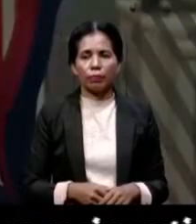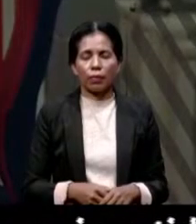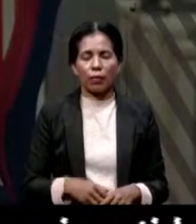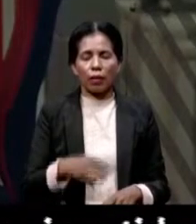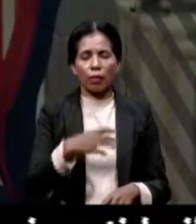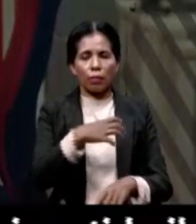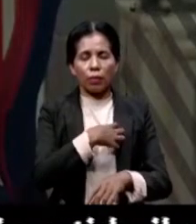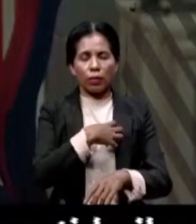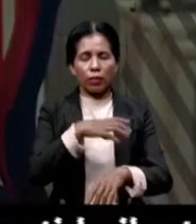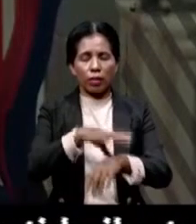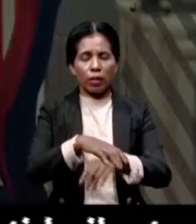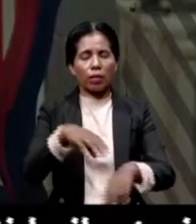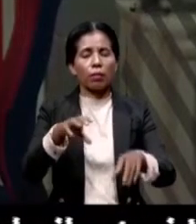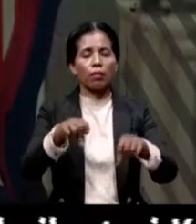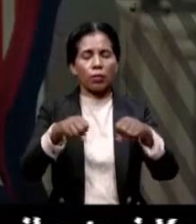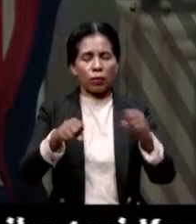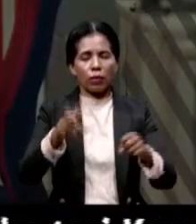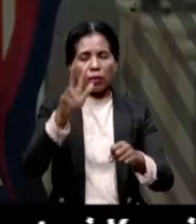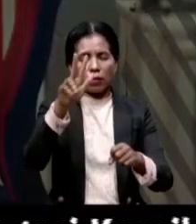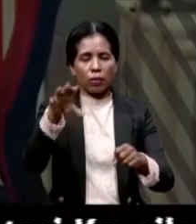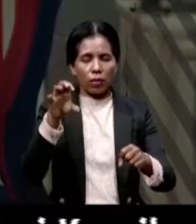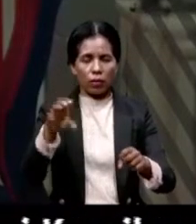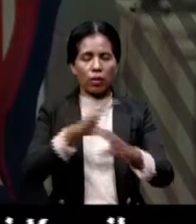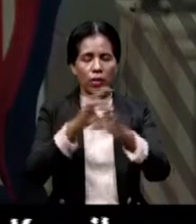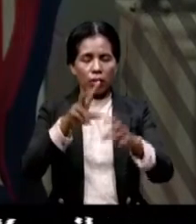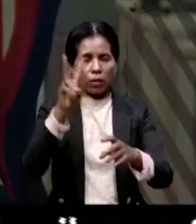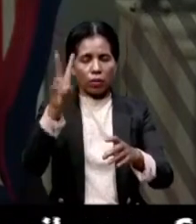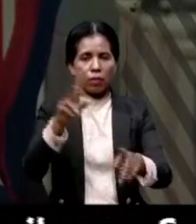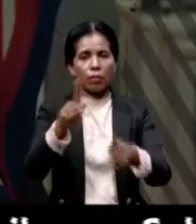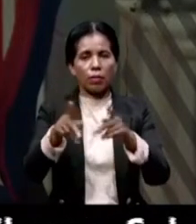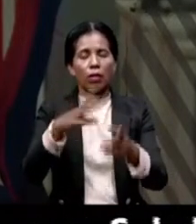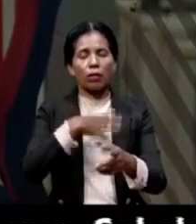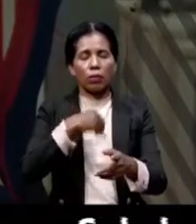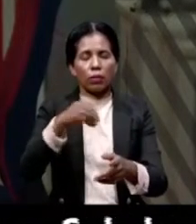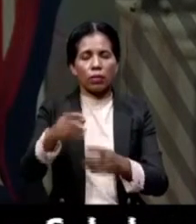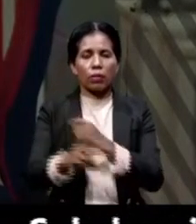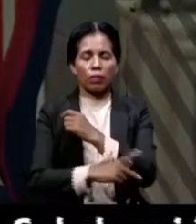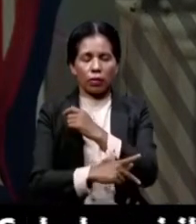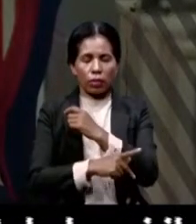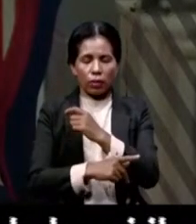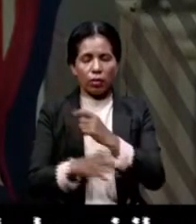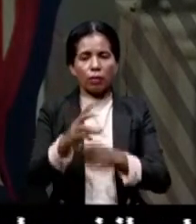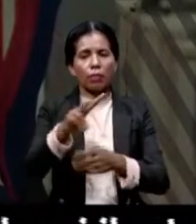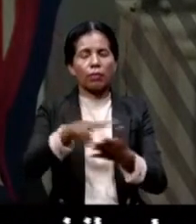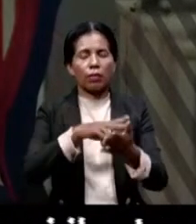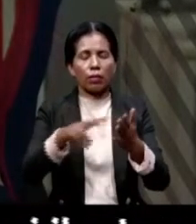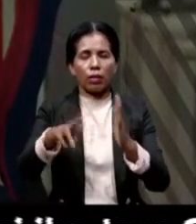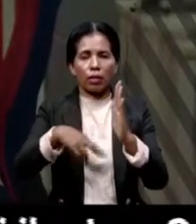Penetele prende motorizada atus tolu, resi no careta rua, husi adeptus Portugal, tamba viola regras trânsito.